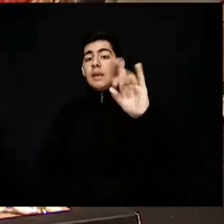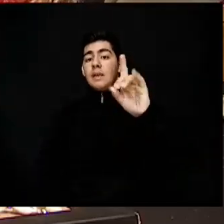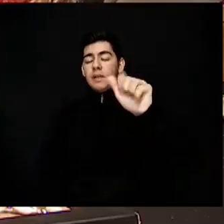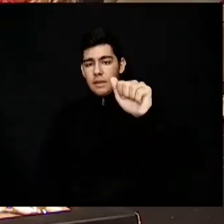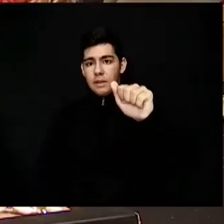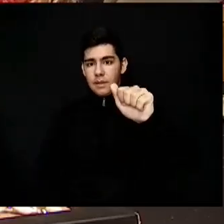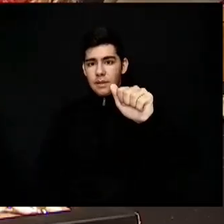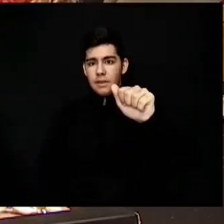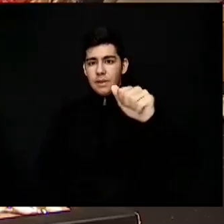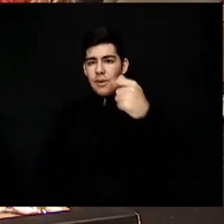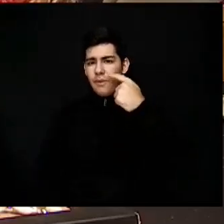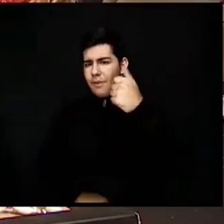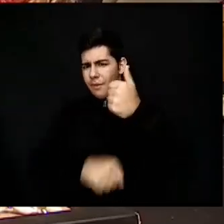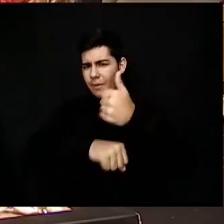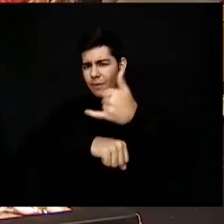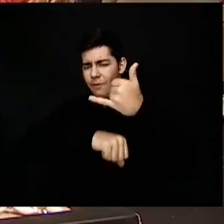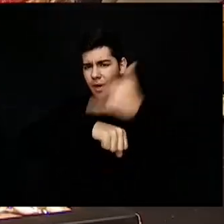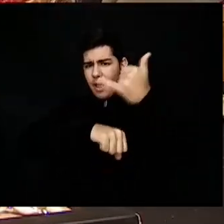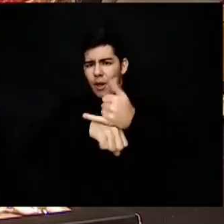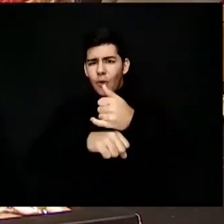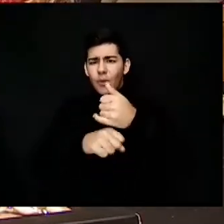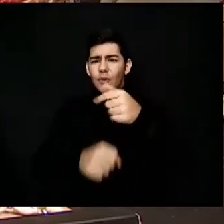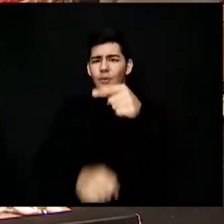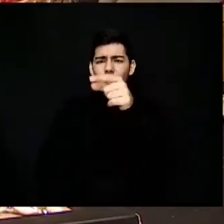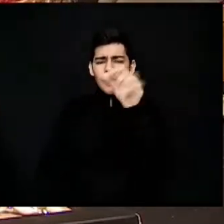redondinha aqui, no alfinete.